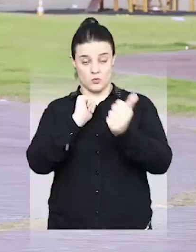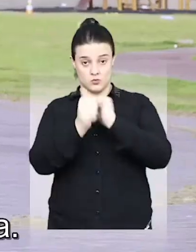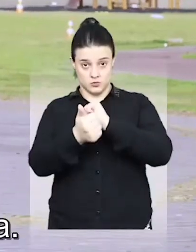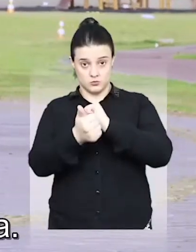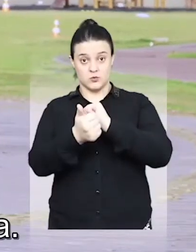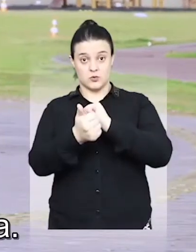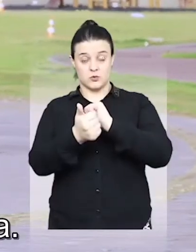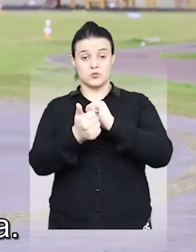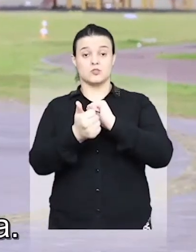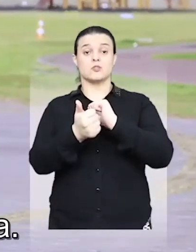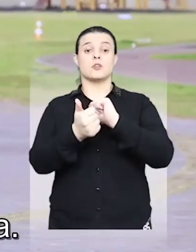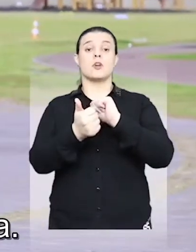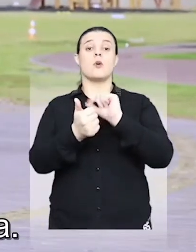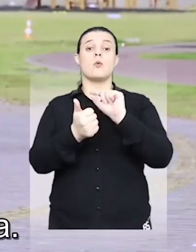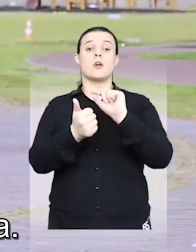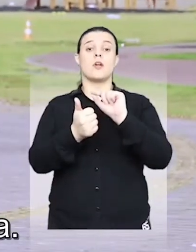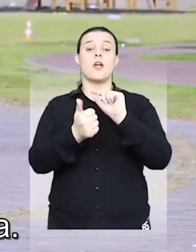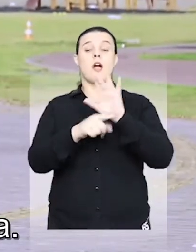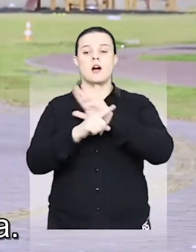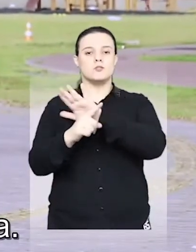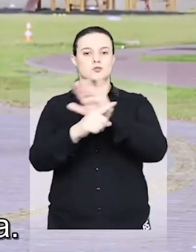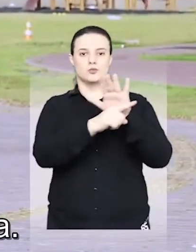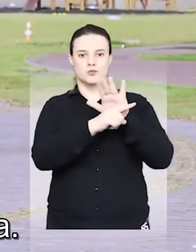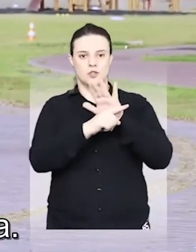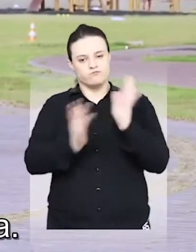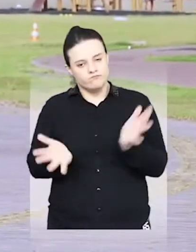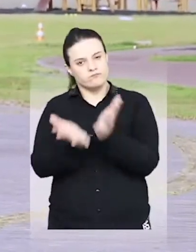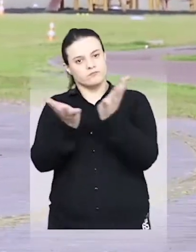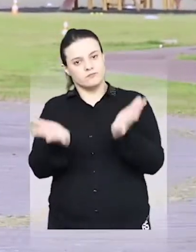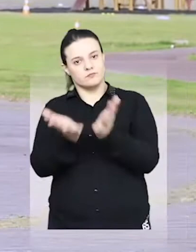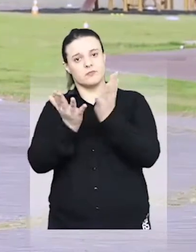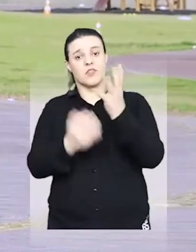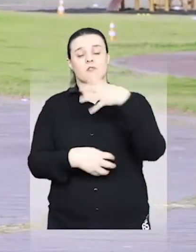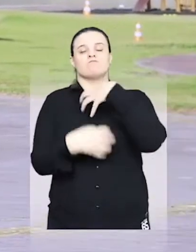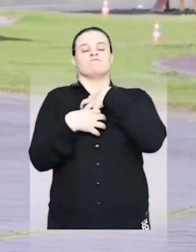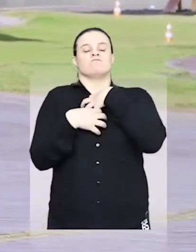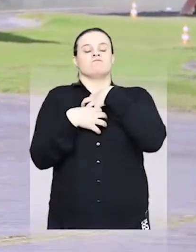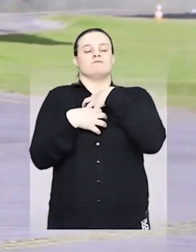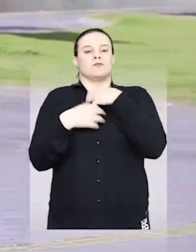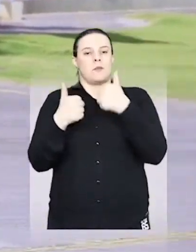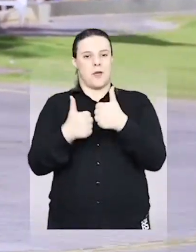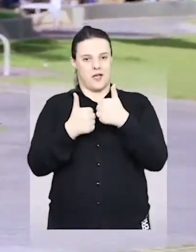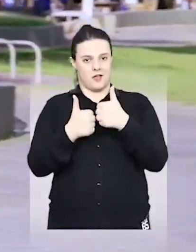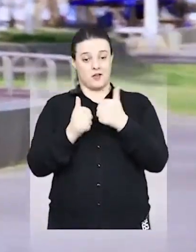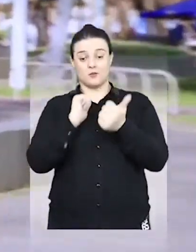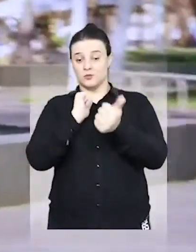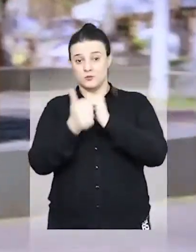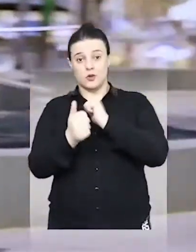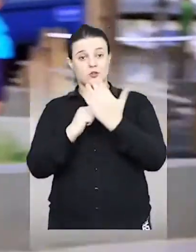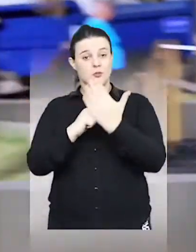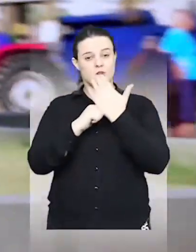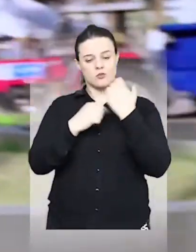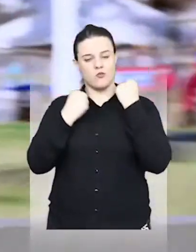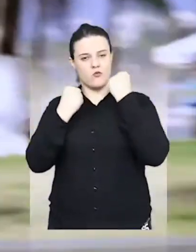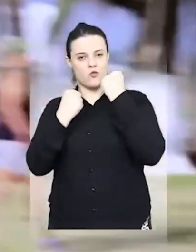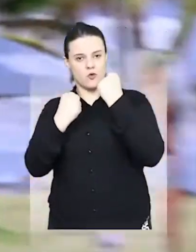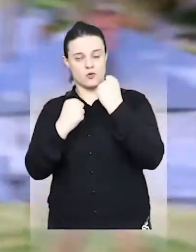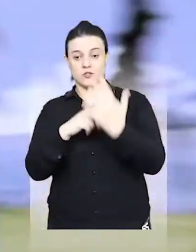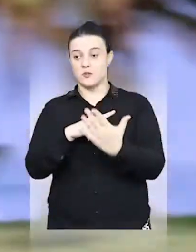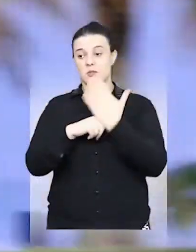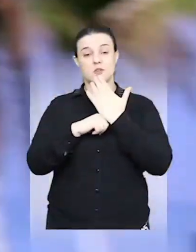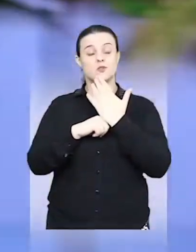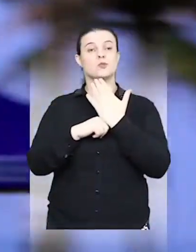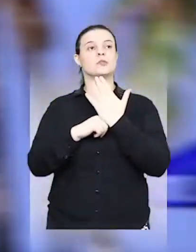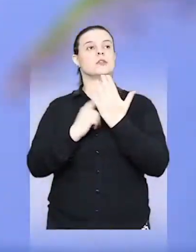O esporte, ele é uma mola propulsora. Fábio. Eu me sinto muito bem fazendo, o esporte me dá força,